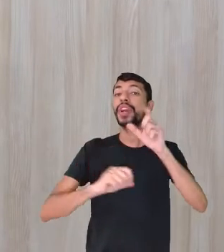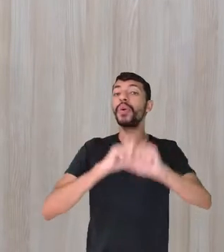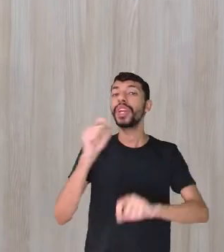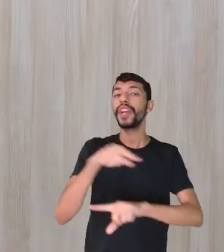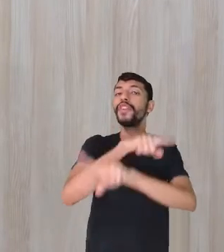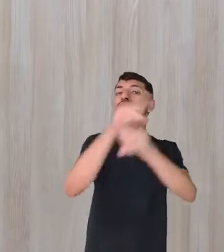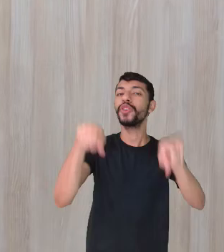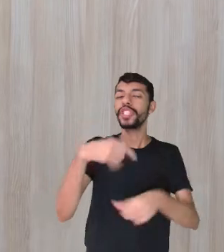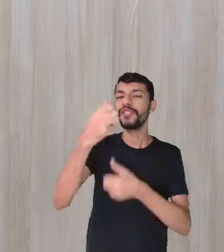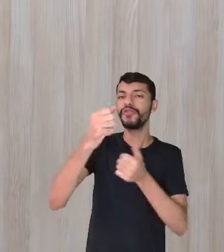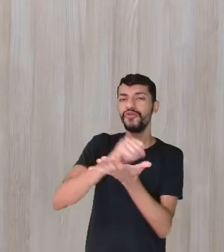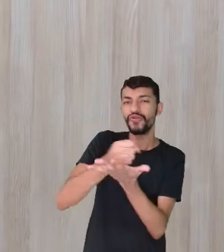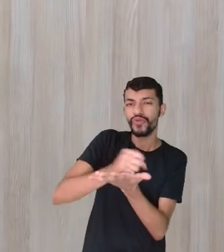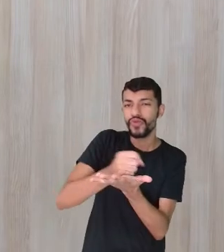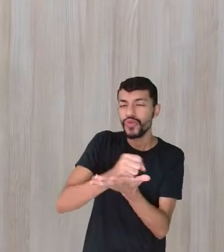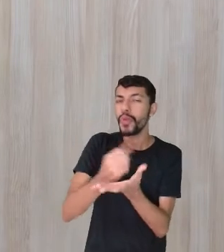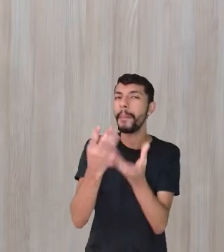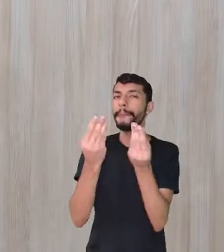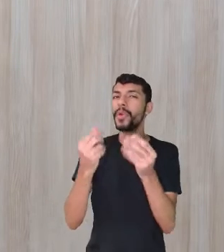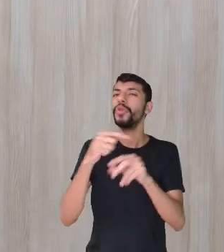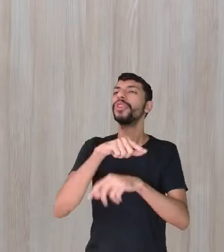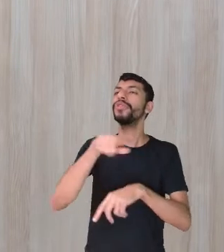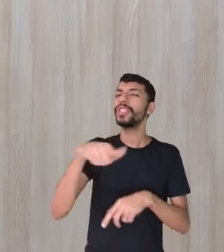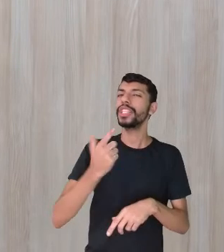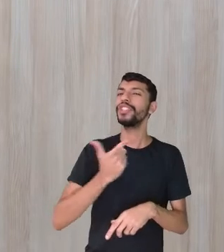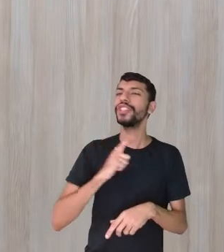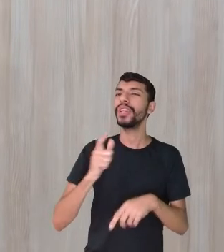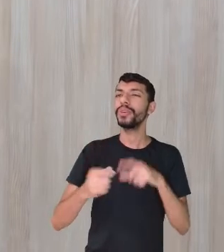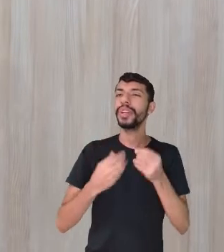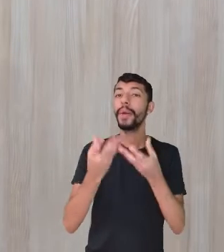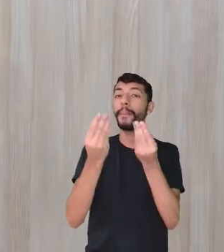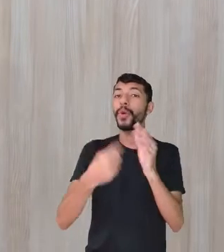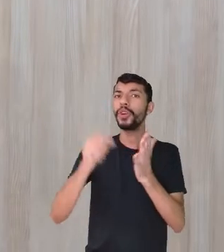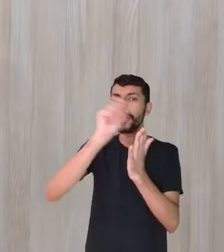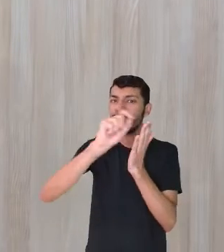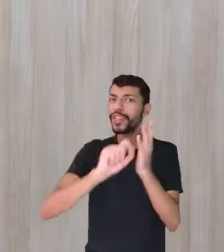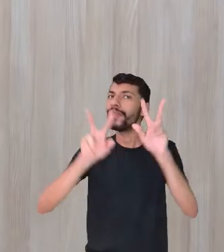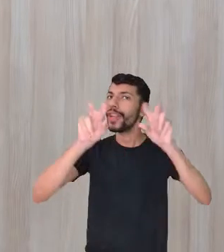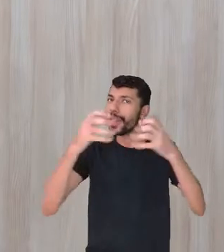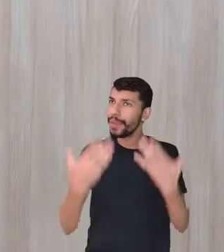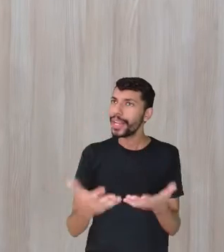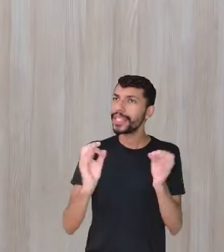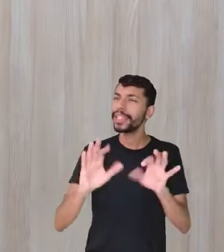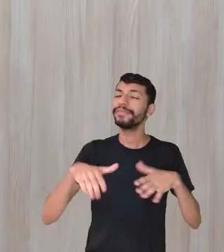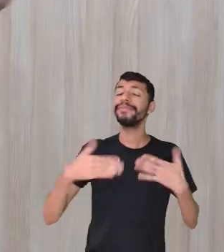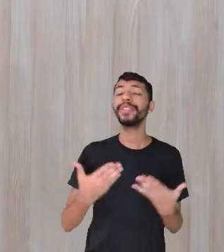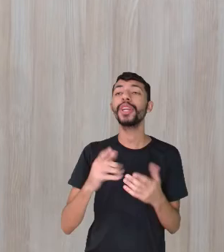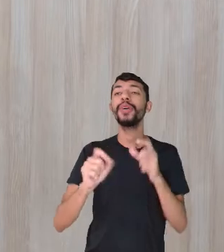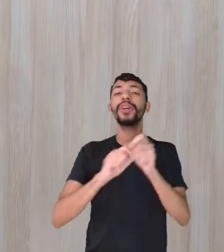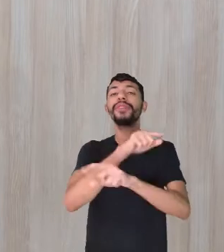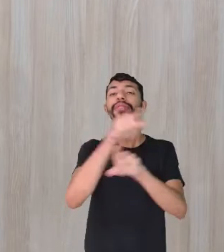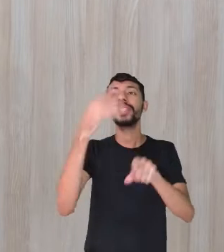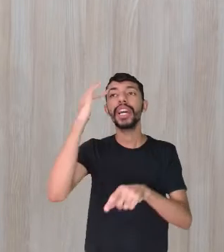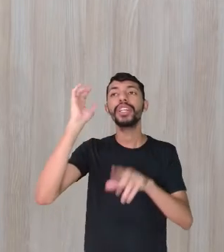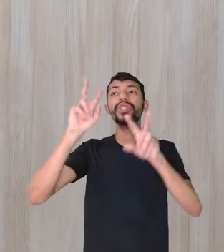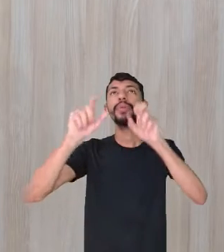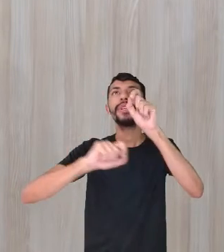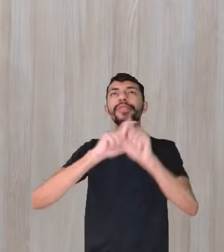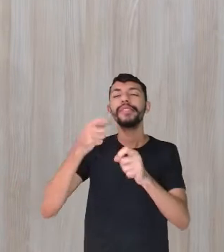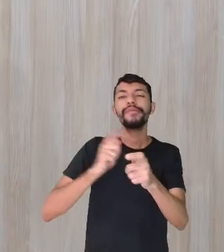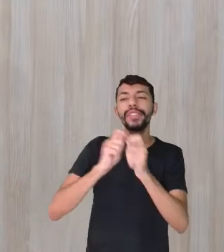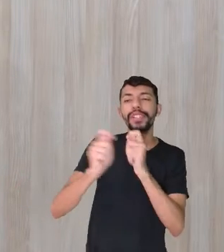bastante, que vocês têm muito a falar sobre isso. Então, que tal assim, né? Entrevistar o coleguinha sobre